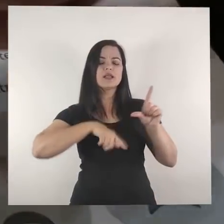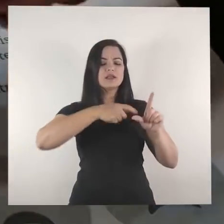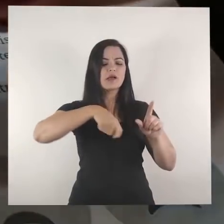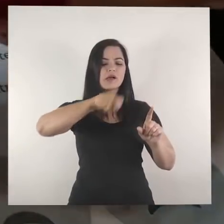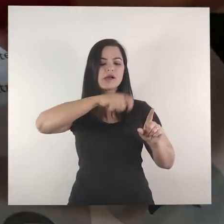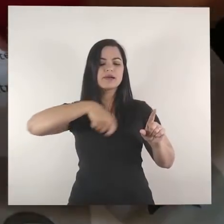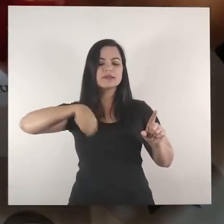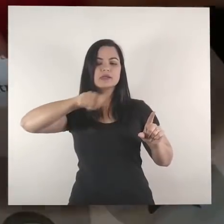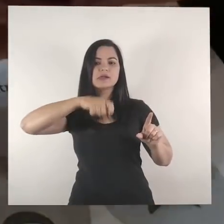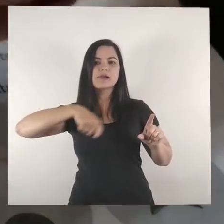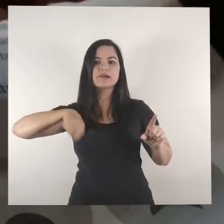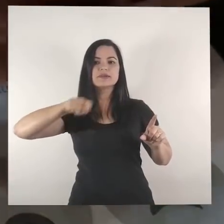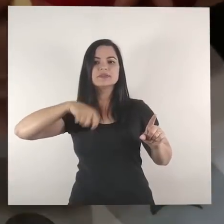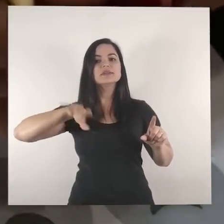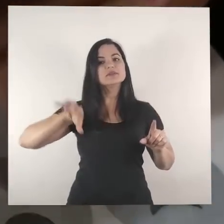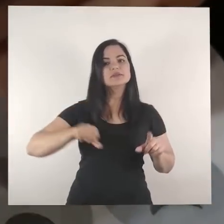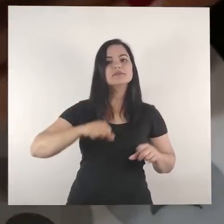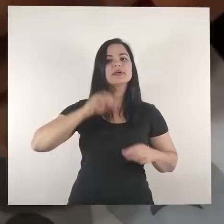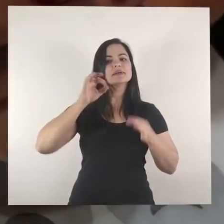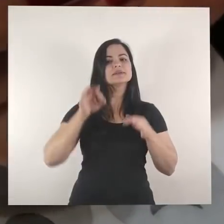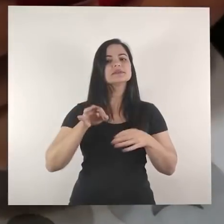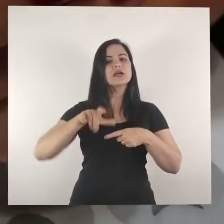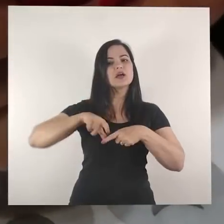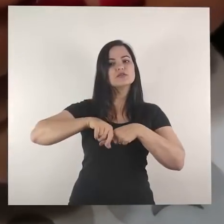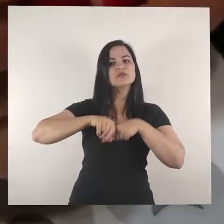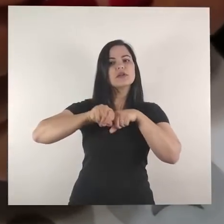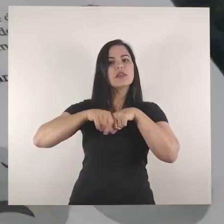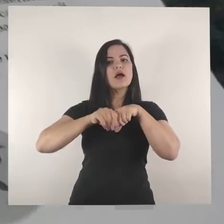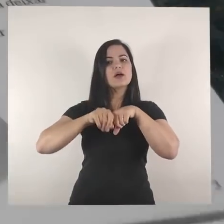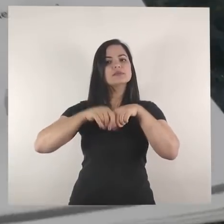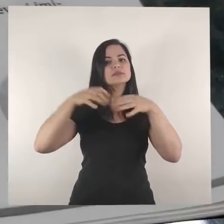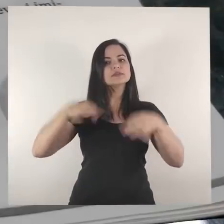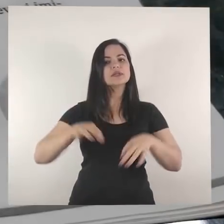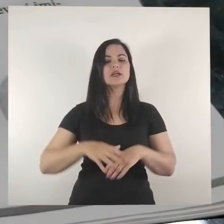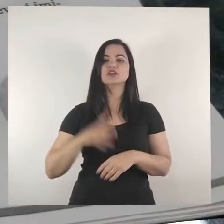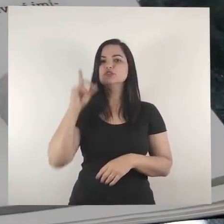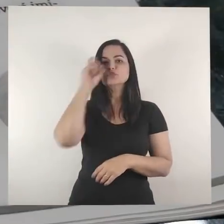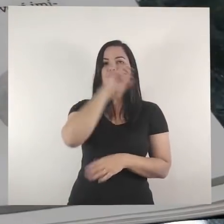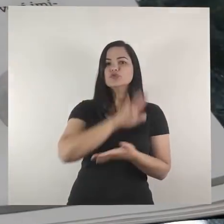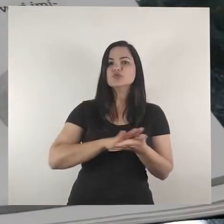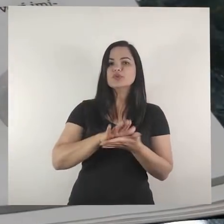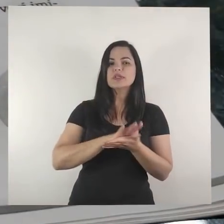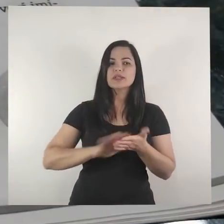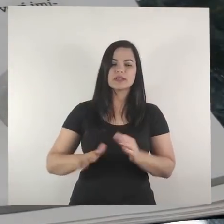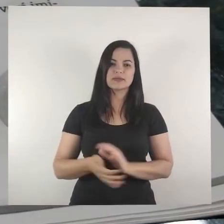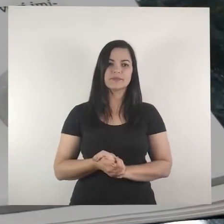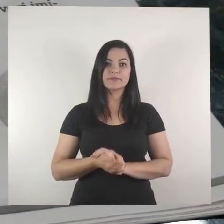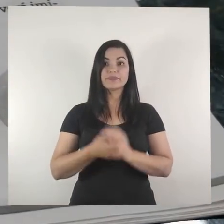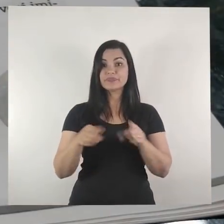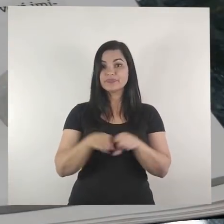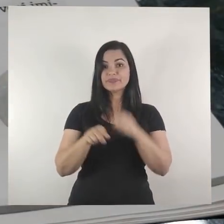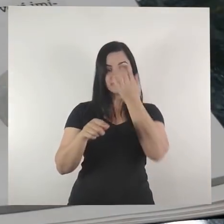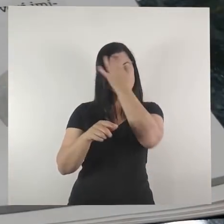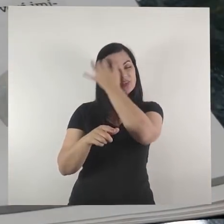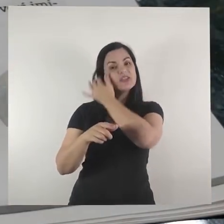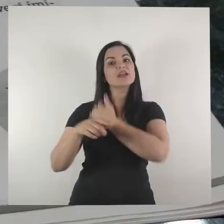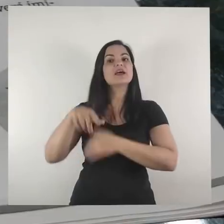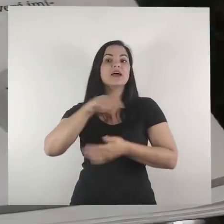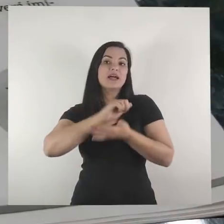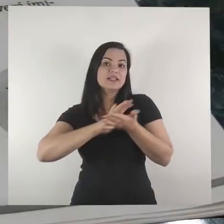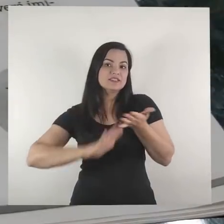imprensa, ela vai pegar o lápis corretamente e não vai ter muita dificuldade. Aqui também, nessa primeira atividade, tem uma coisa muito